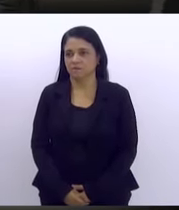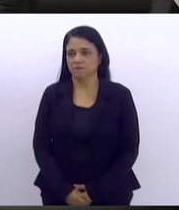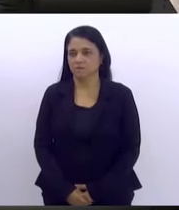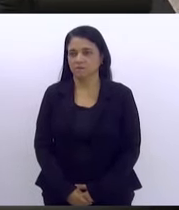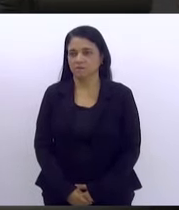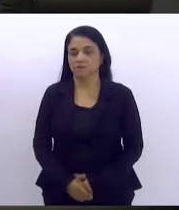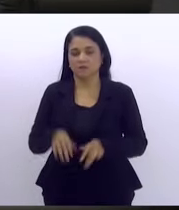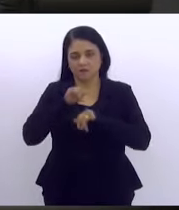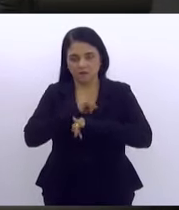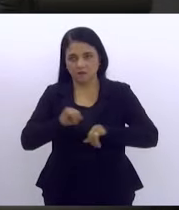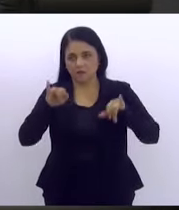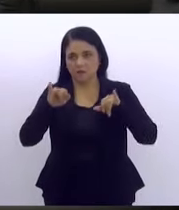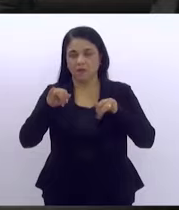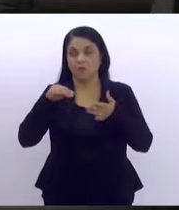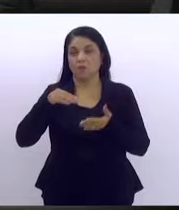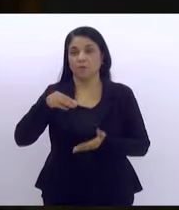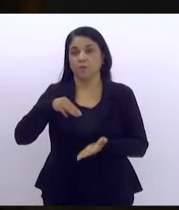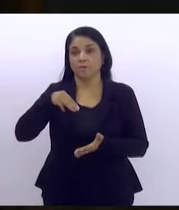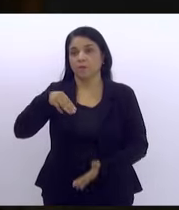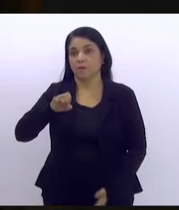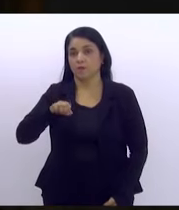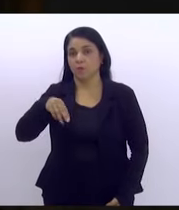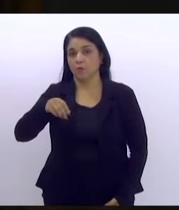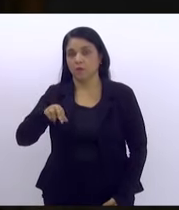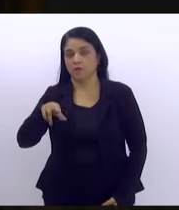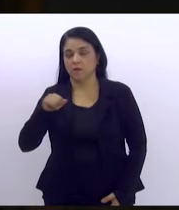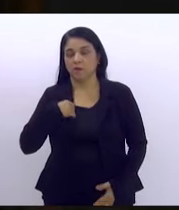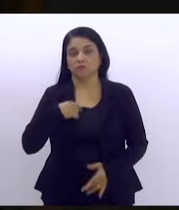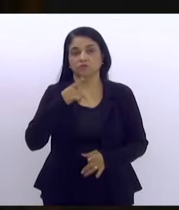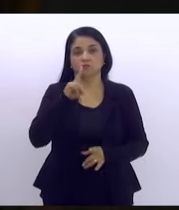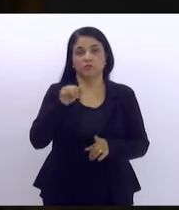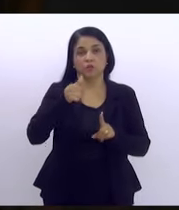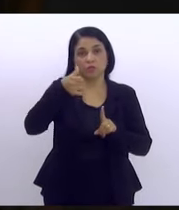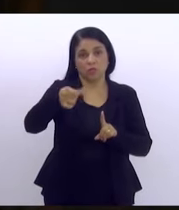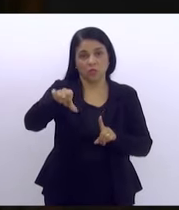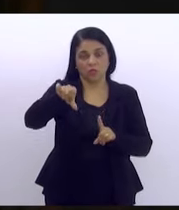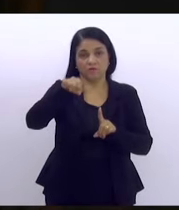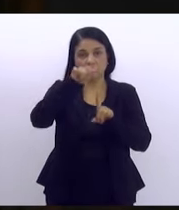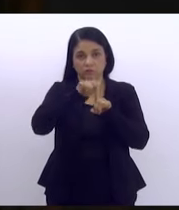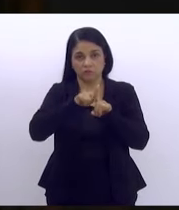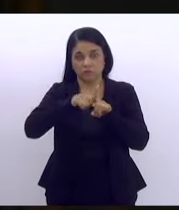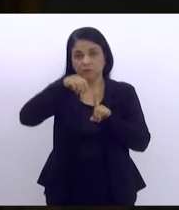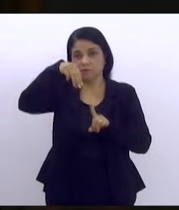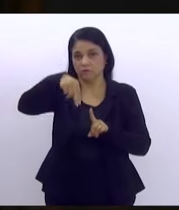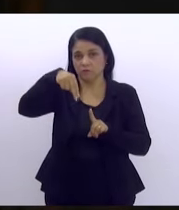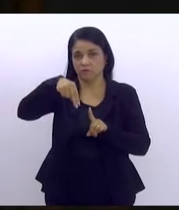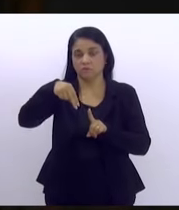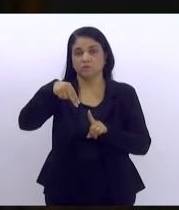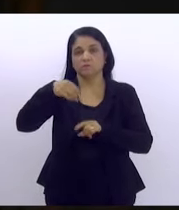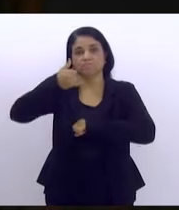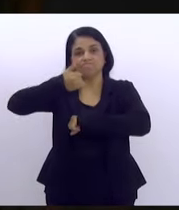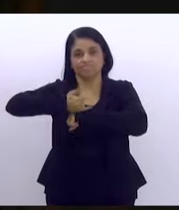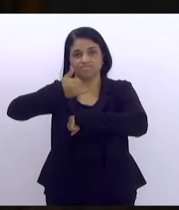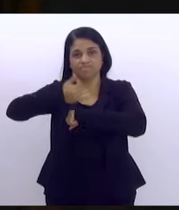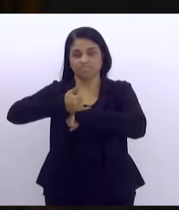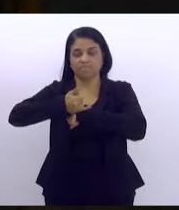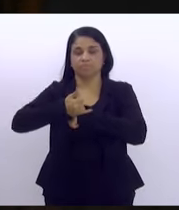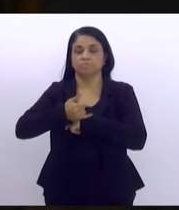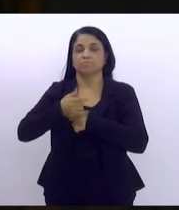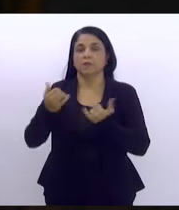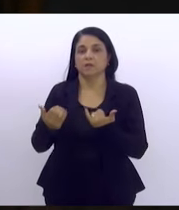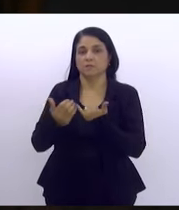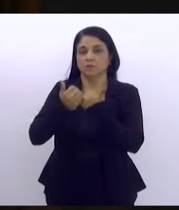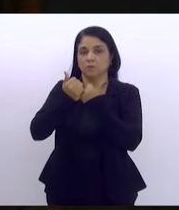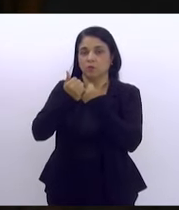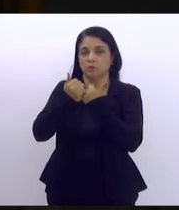Que declara o memorial de 9 de novembro, no município de Volta Redonda, como patrimônio histórico, cultural